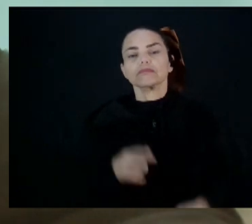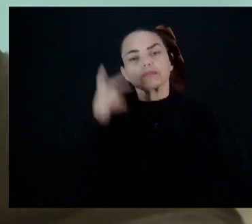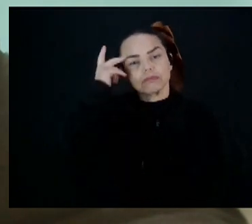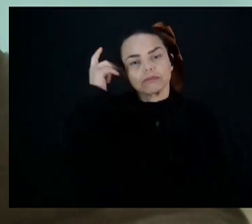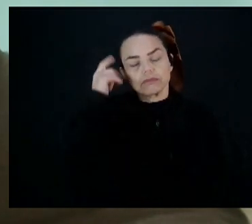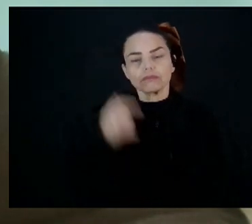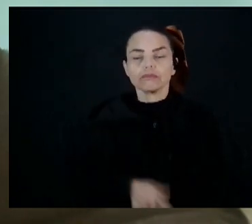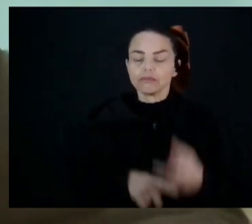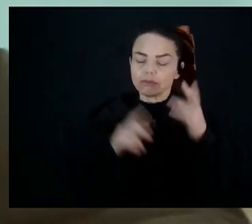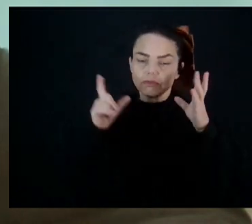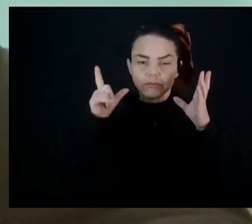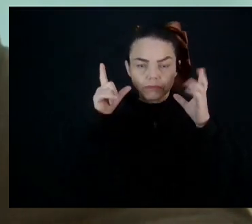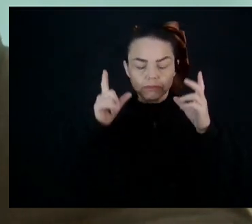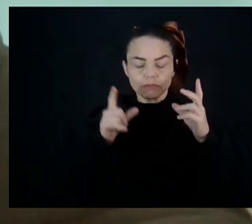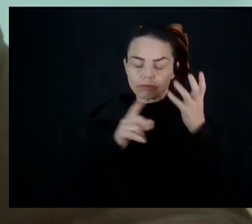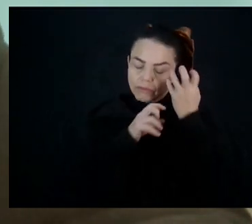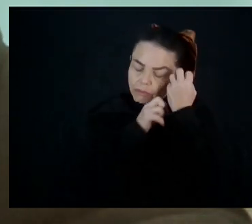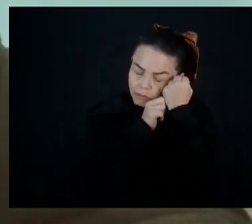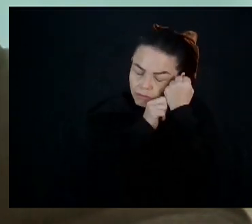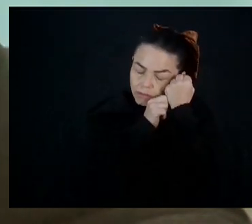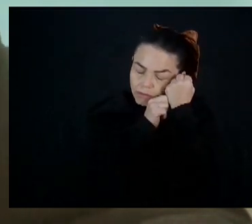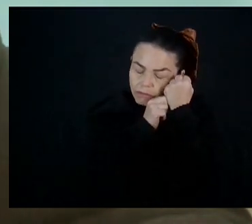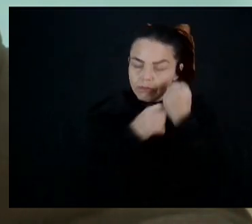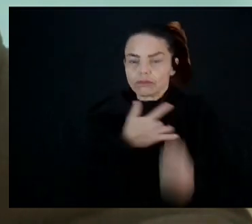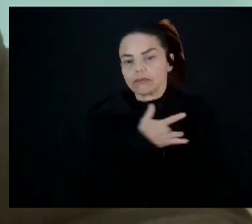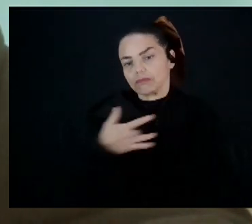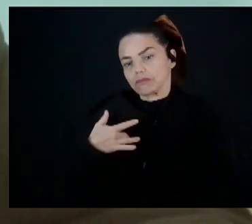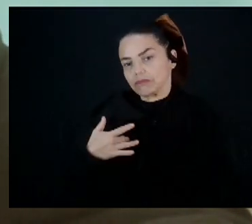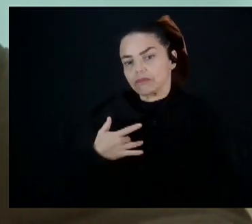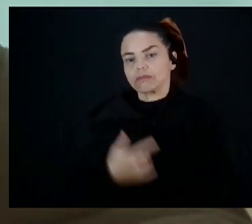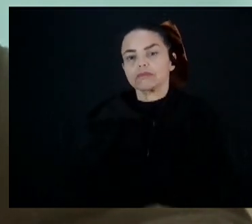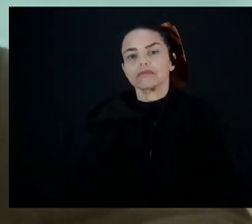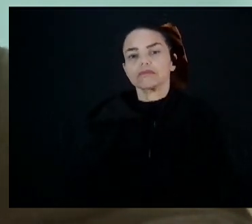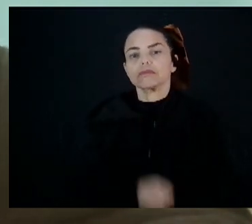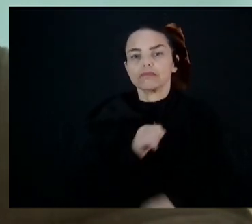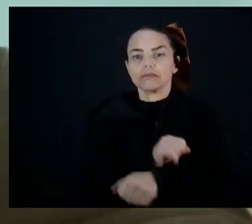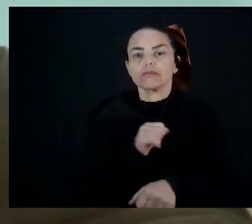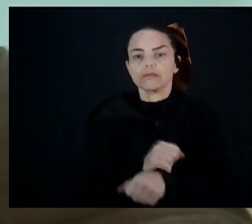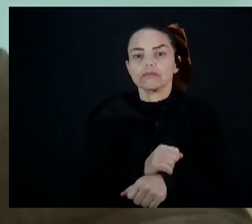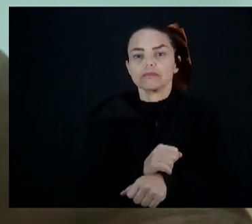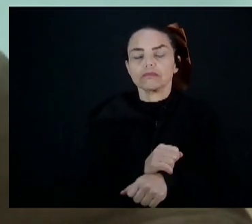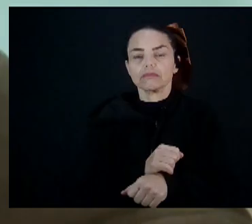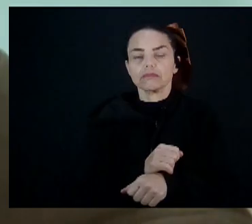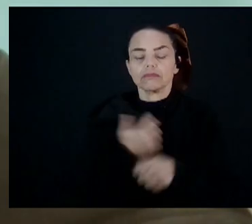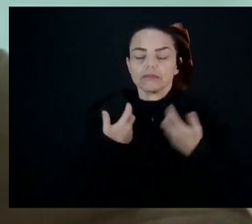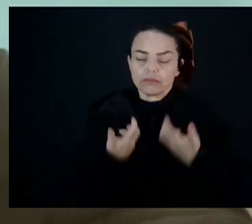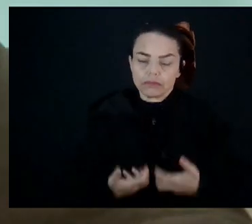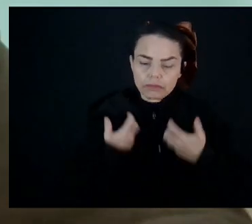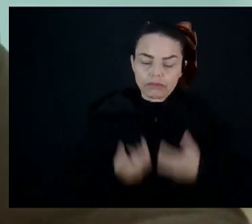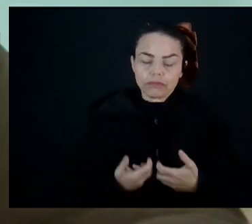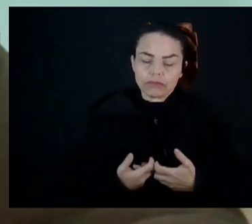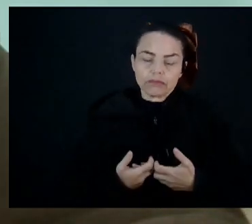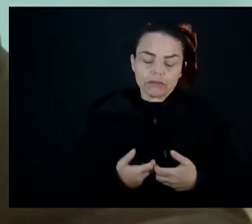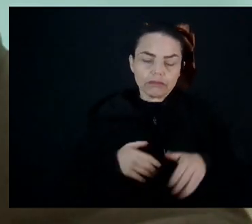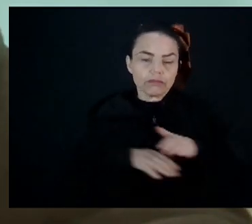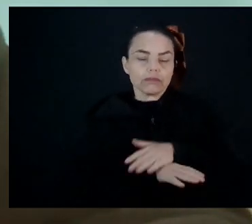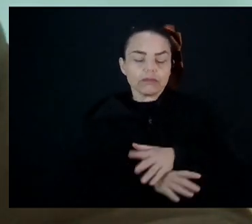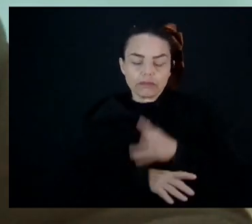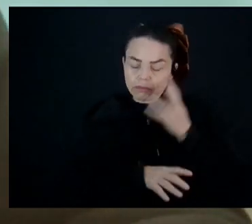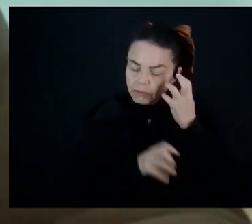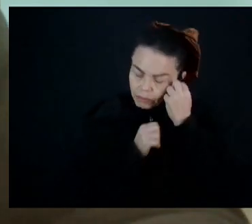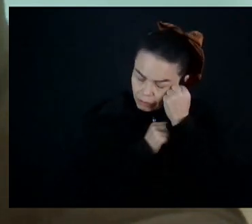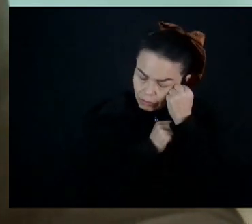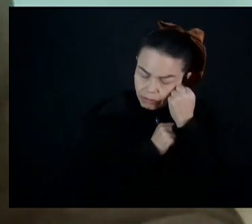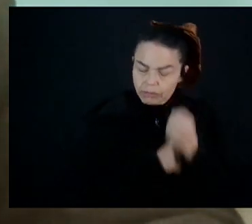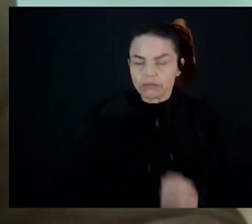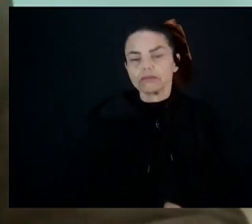seja adequado. Tem pessoas que esperam ser vencidas pelo cansaço para ir dormir. Então é aquela coisa, eu estou com